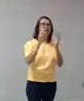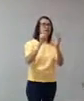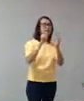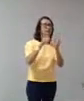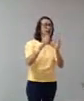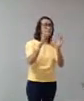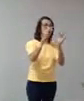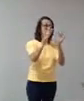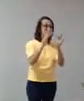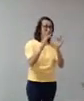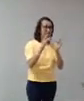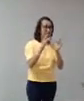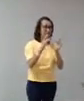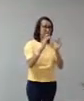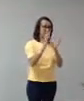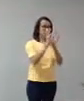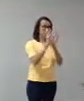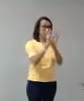árvores, com